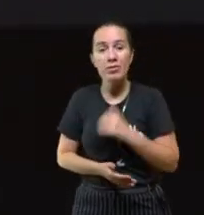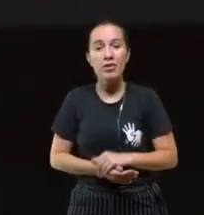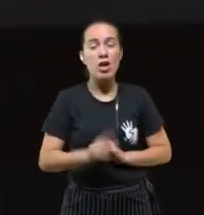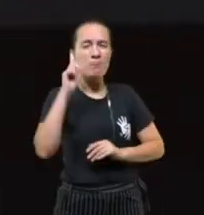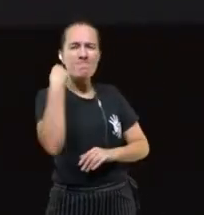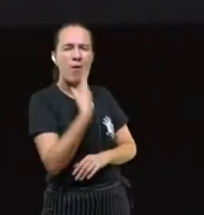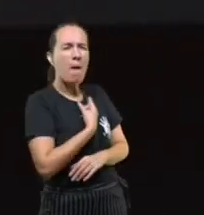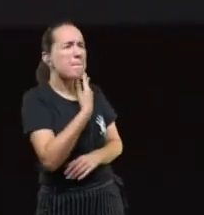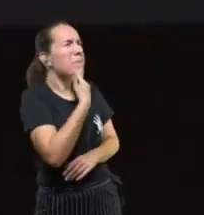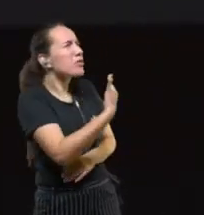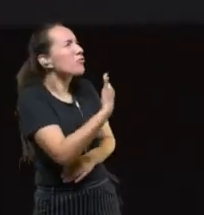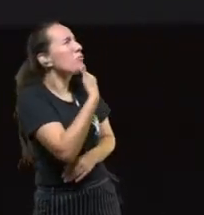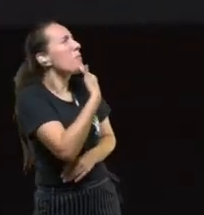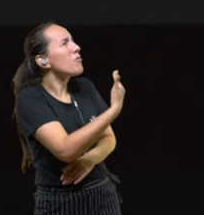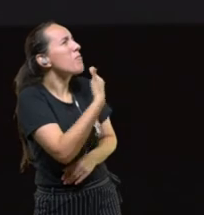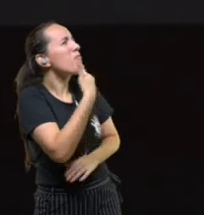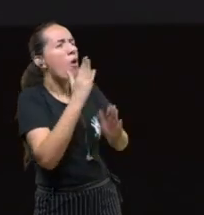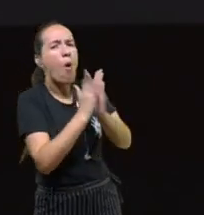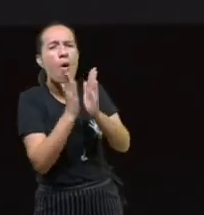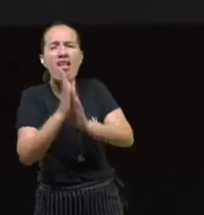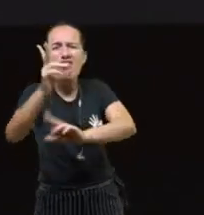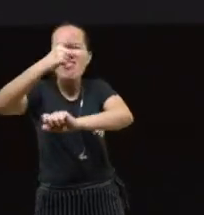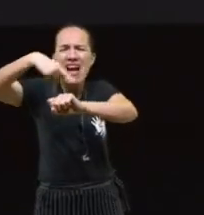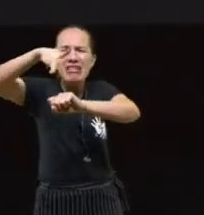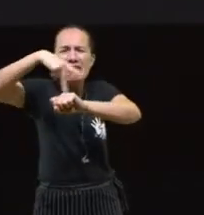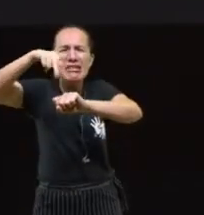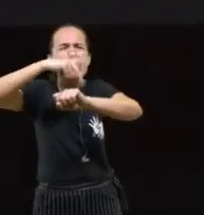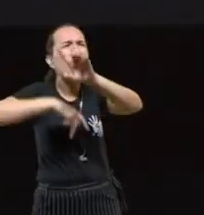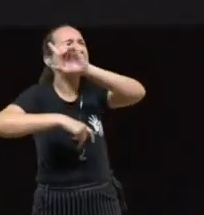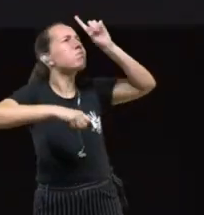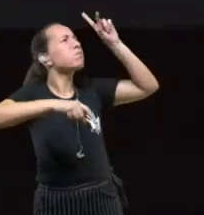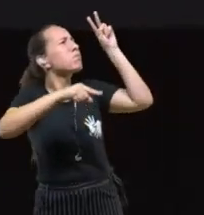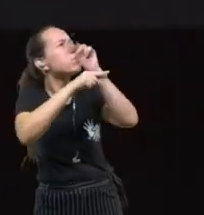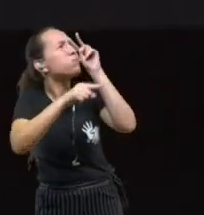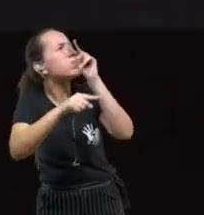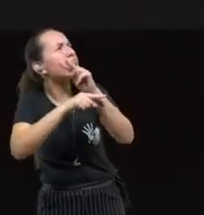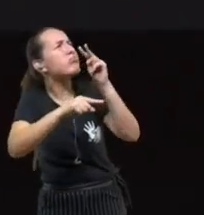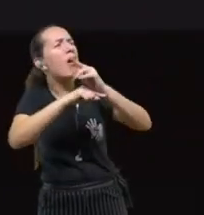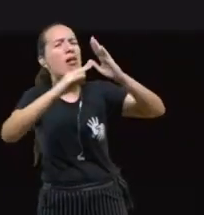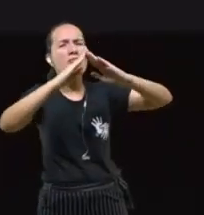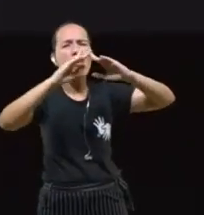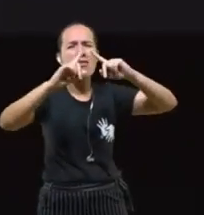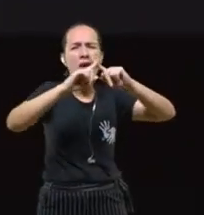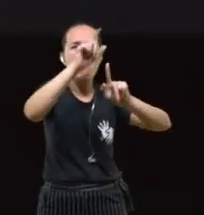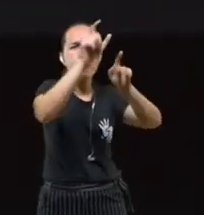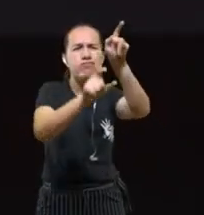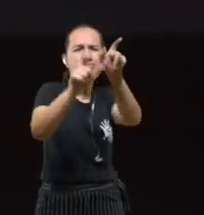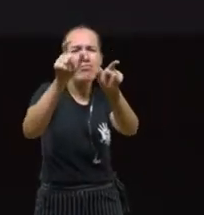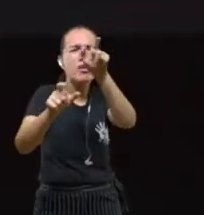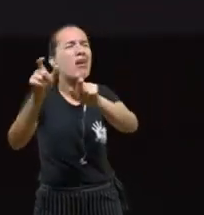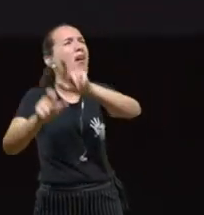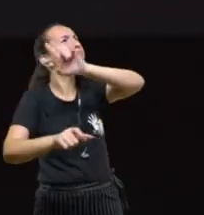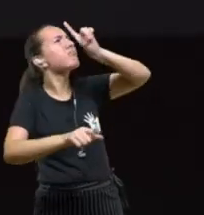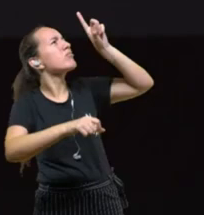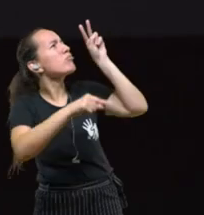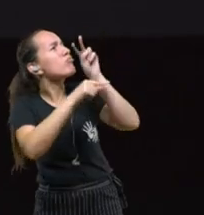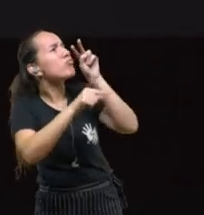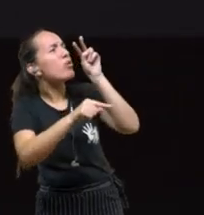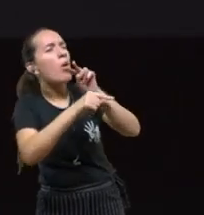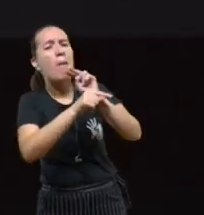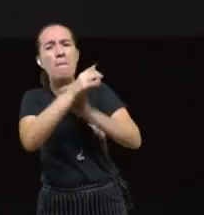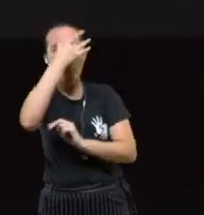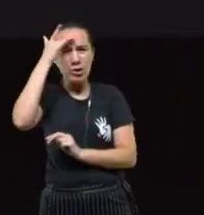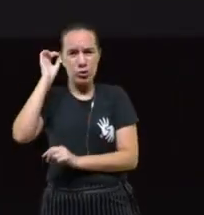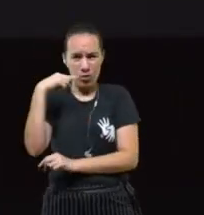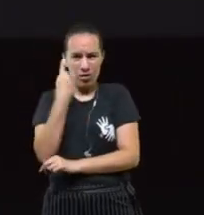pedindo pelas nações, orando pelas nações, orando pela igreja, orando para nossos amados.